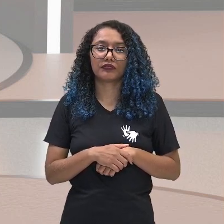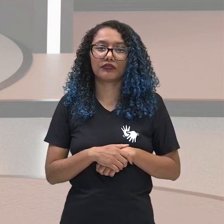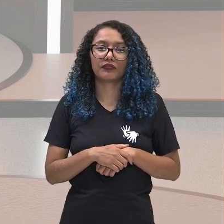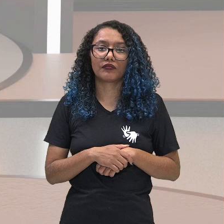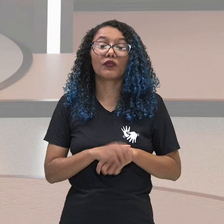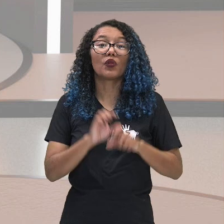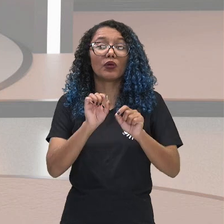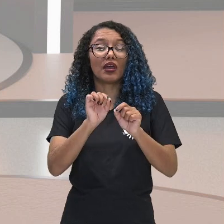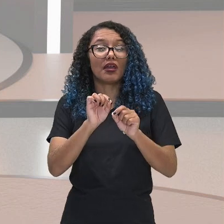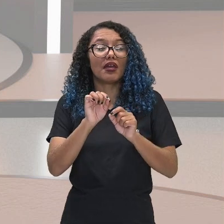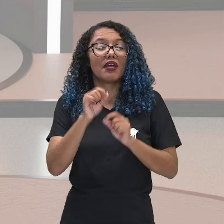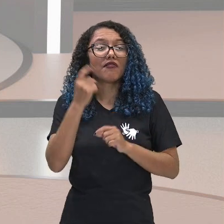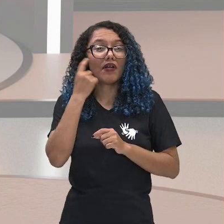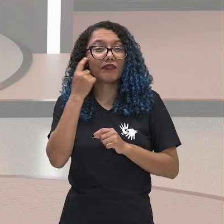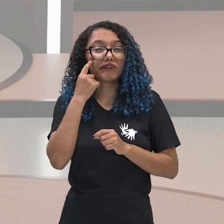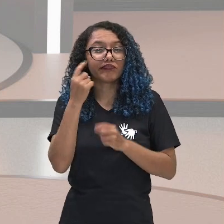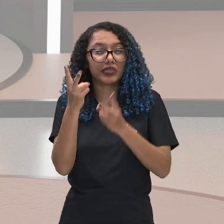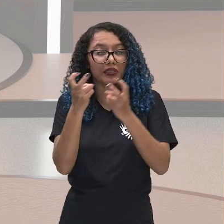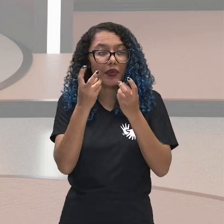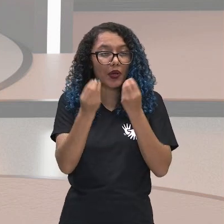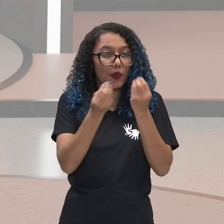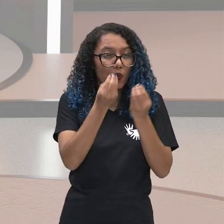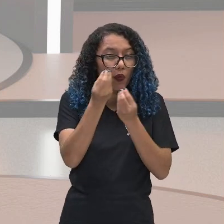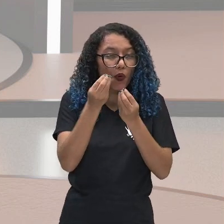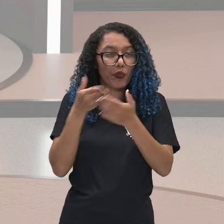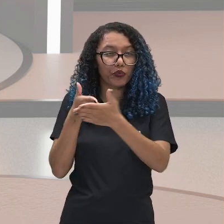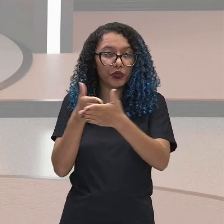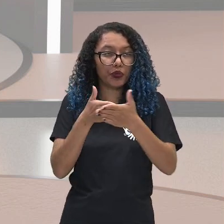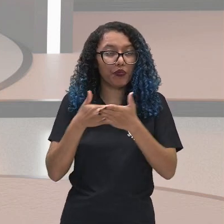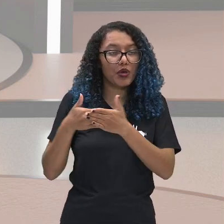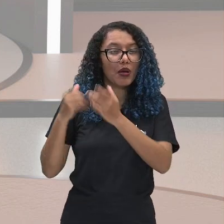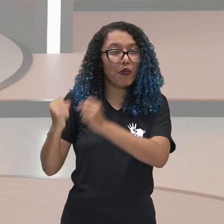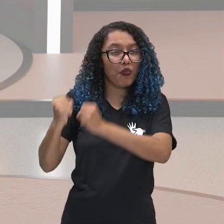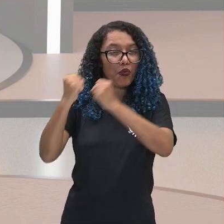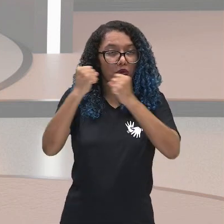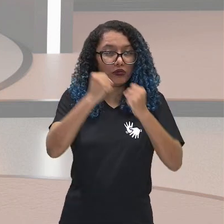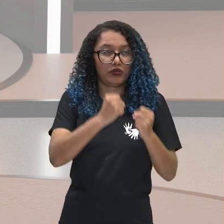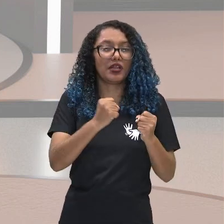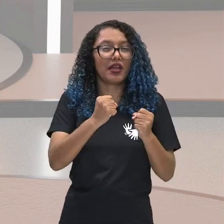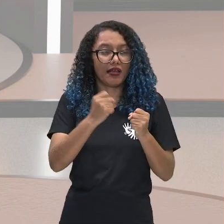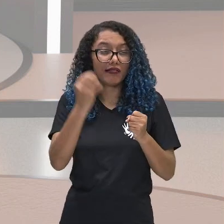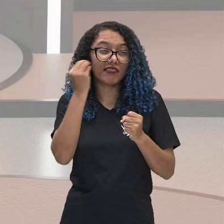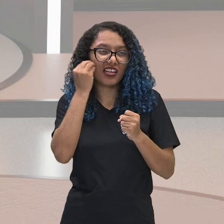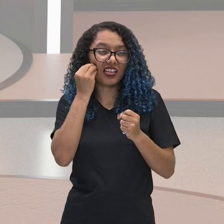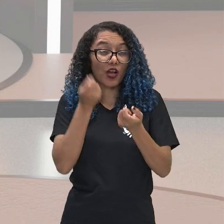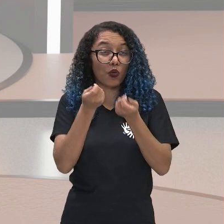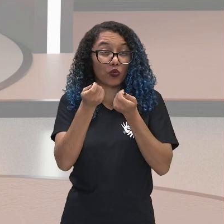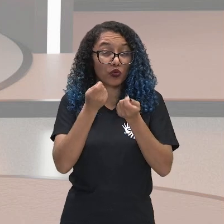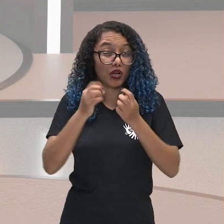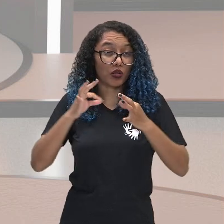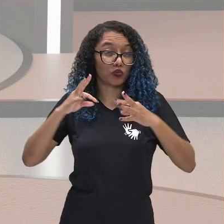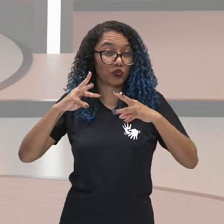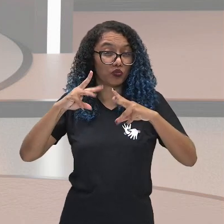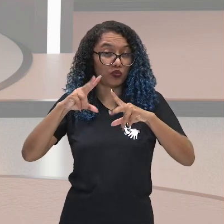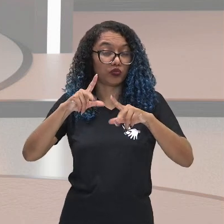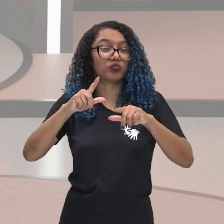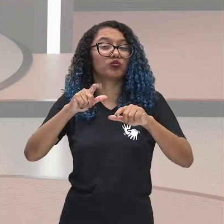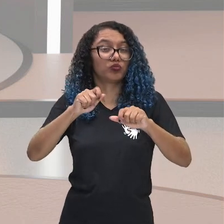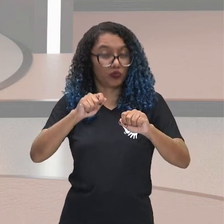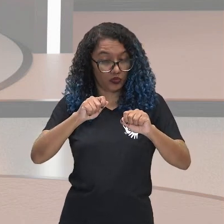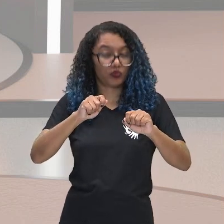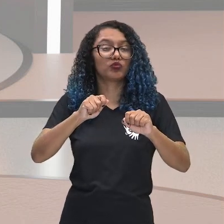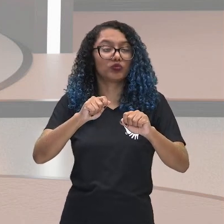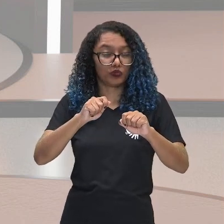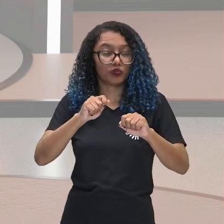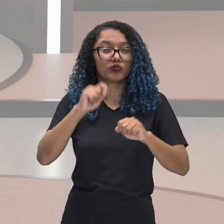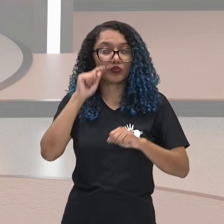seu poder, tá? Ou, né, tentar aí abranger, então, esse poder dele, né, como monarca